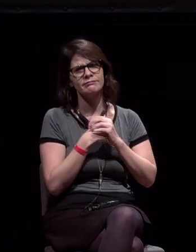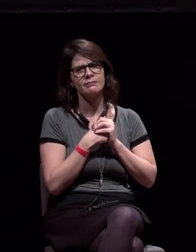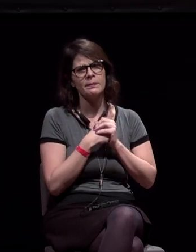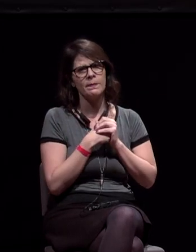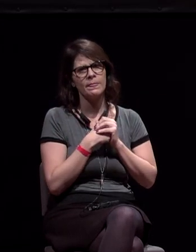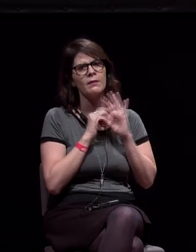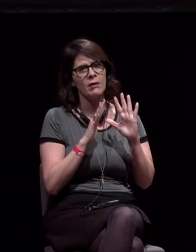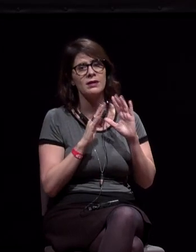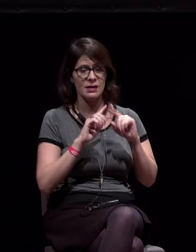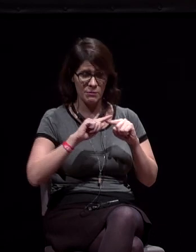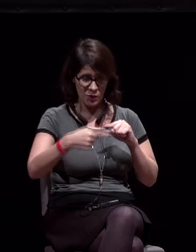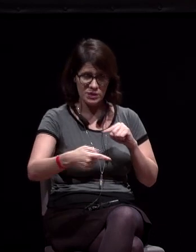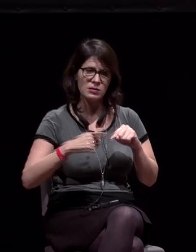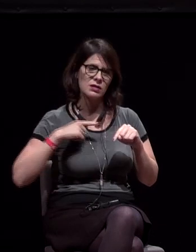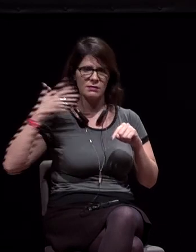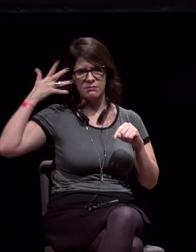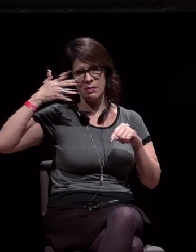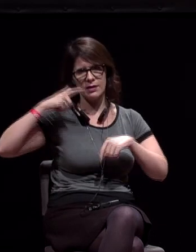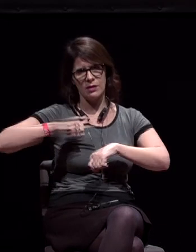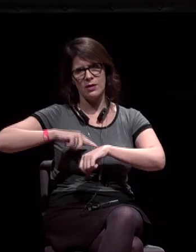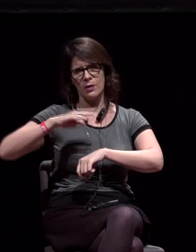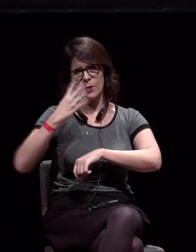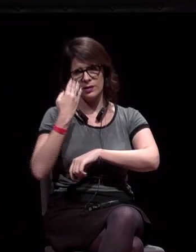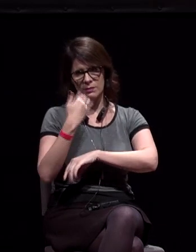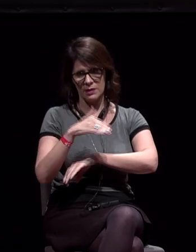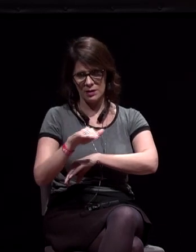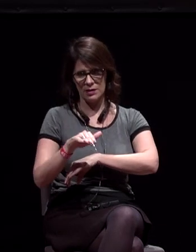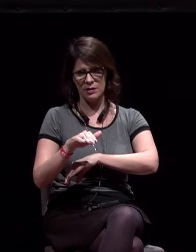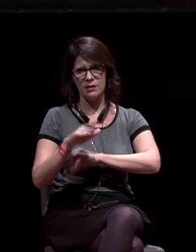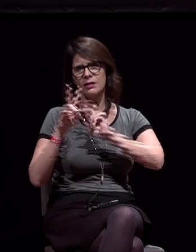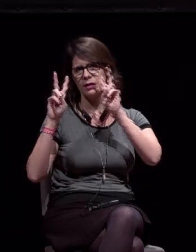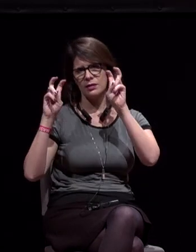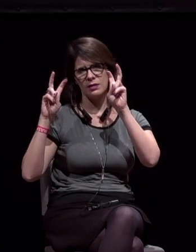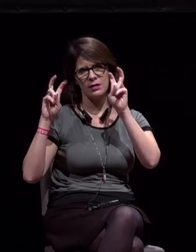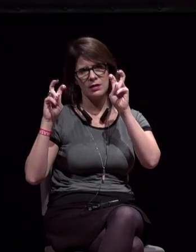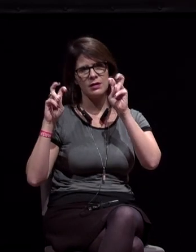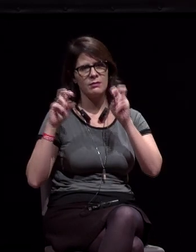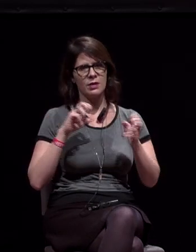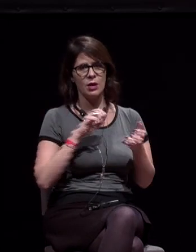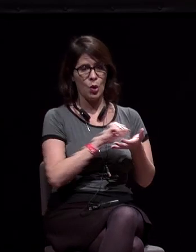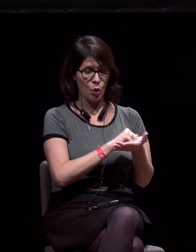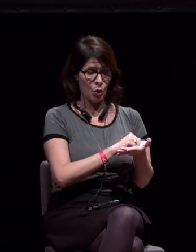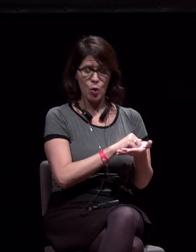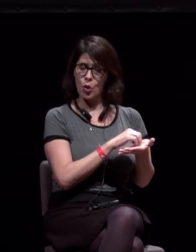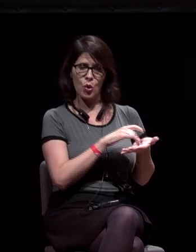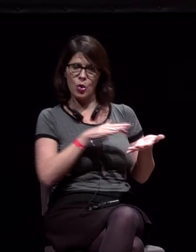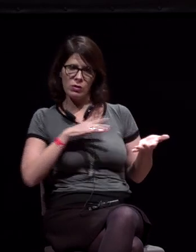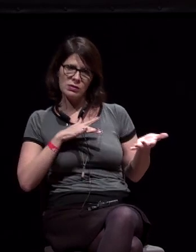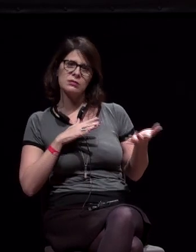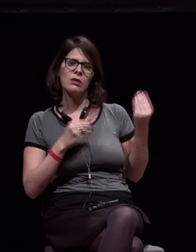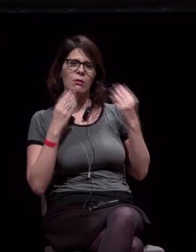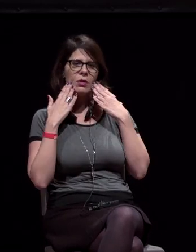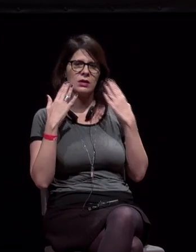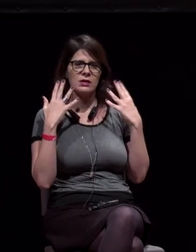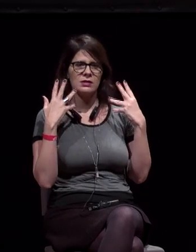uma conferência que começa às 16h30, chamada Descolonizando a Estética Negra,